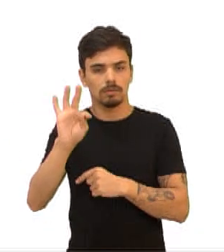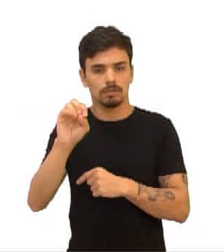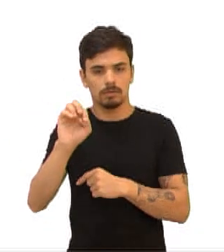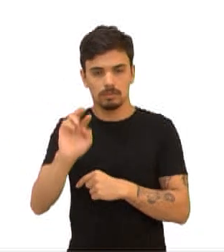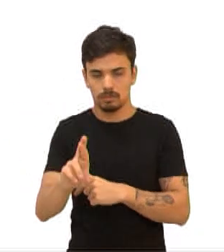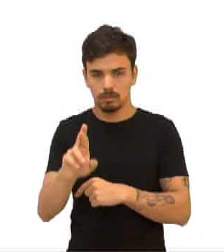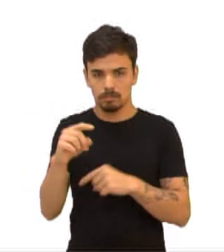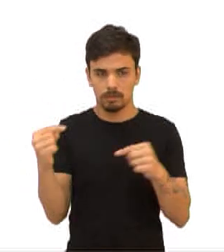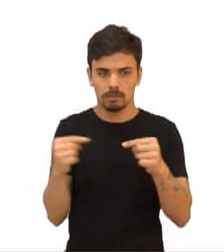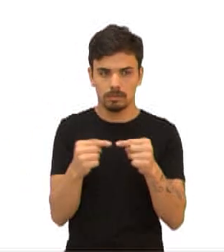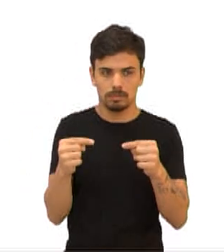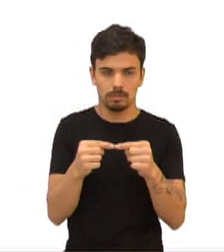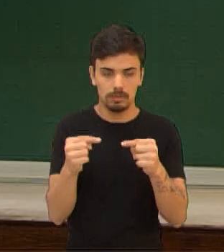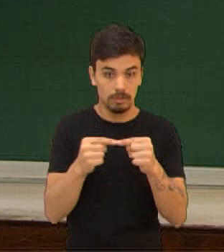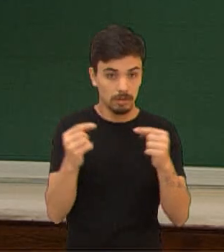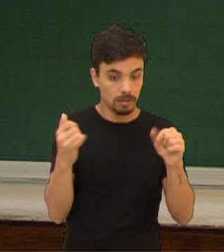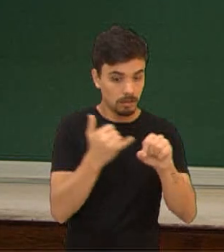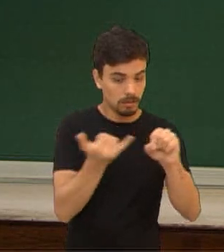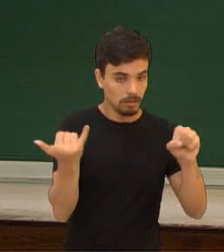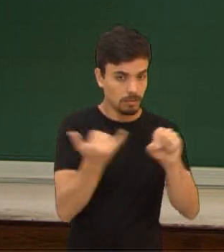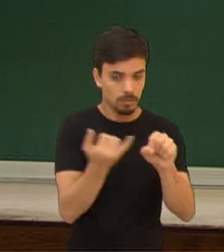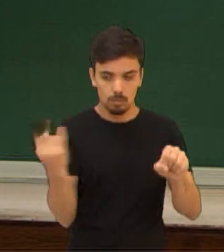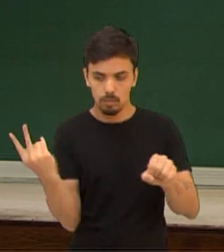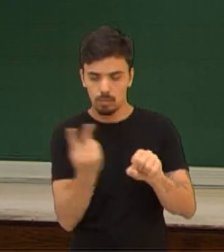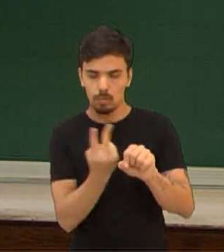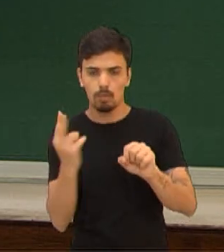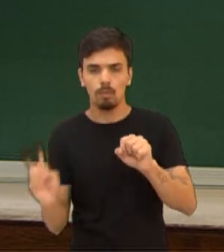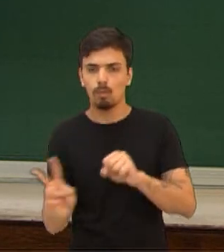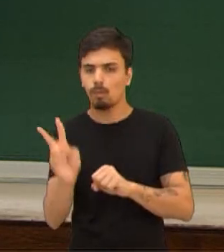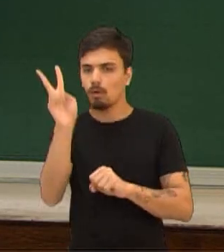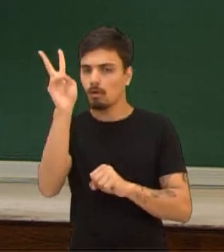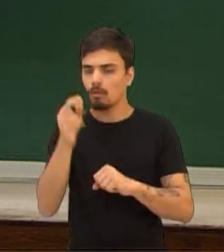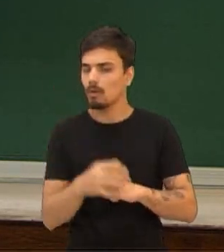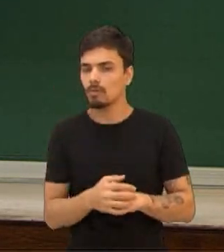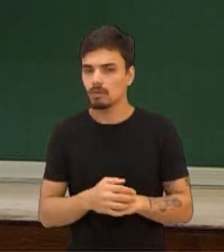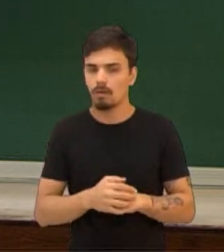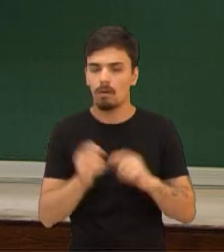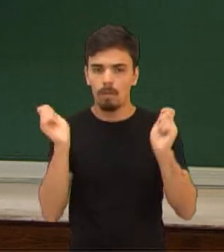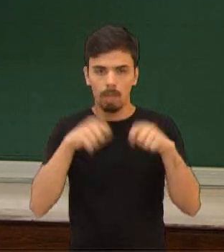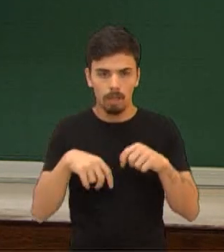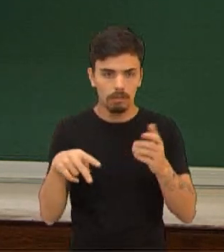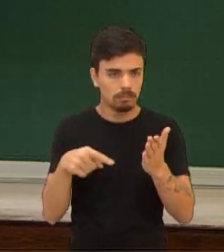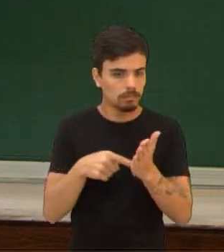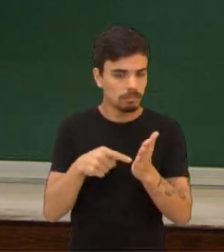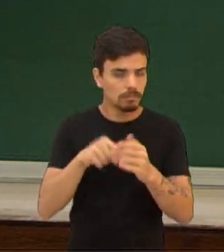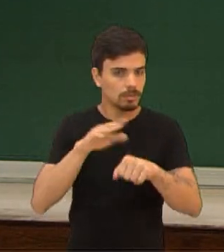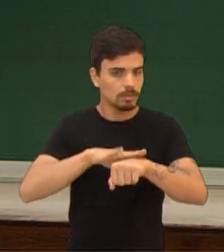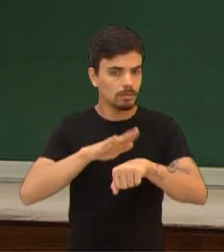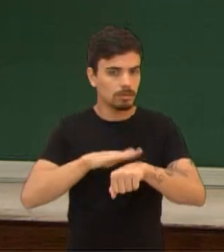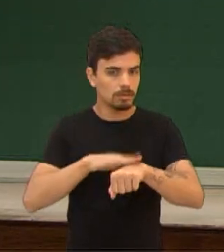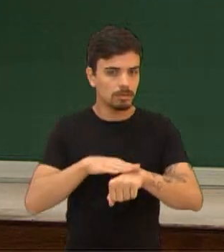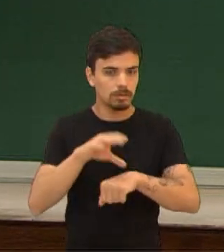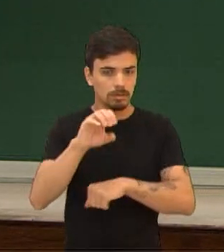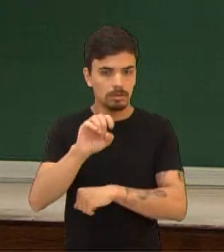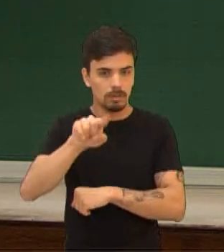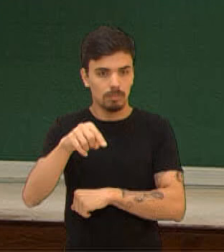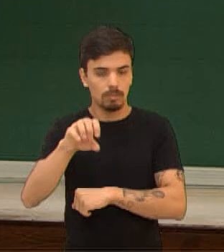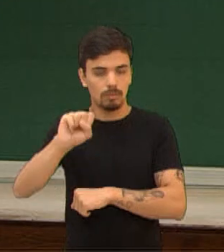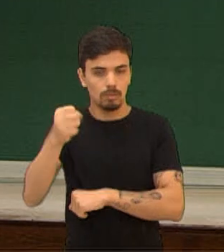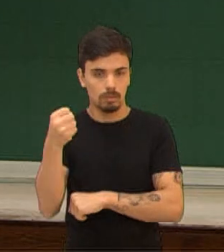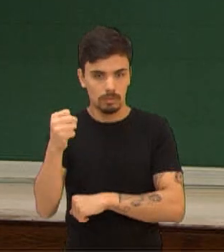que precisa ser ligado em série com o capacitor? Então, qual vai ser o valor desse resistor para que o tal lá, o tempo, dê 0,8